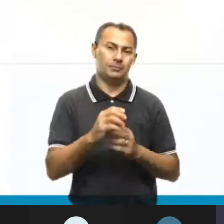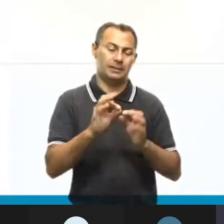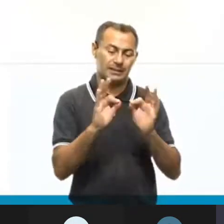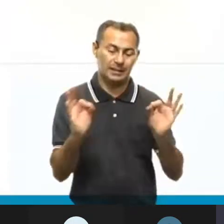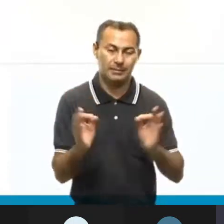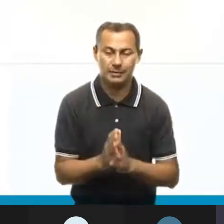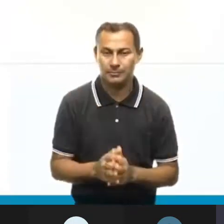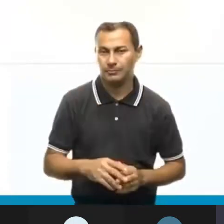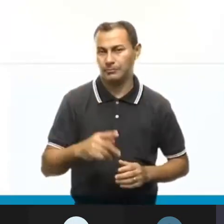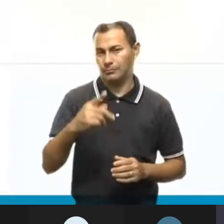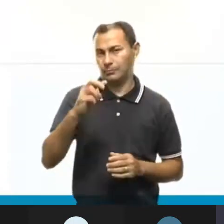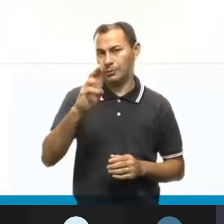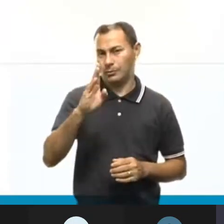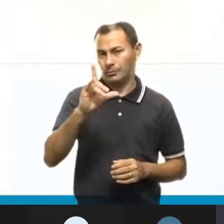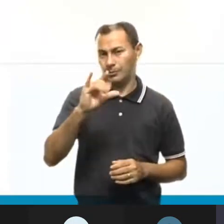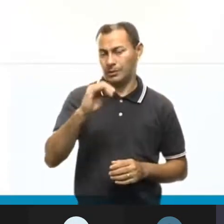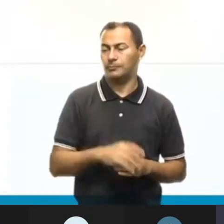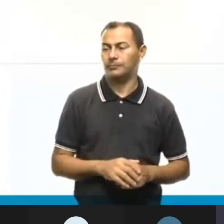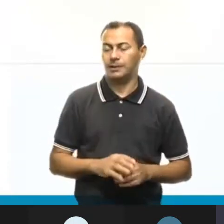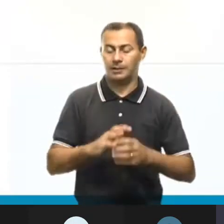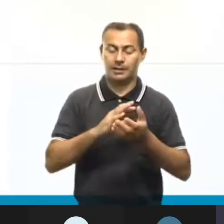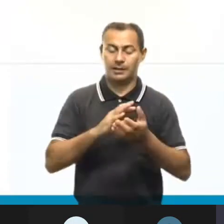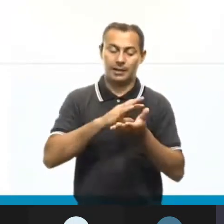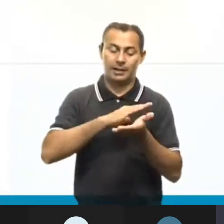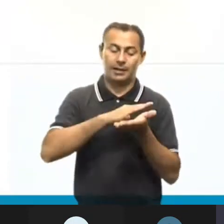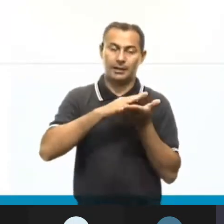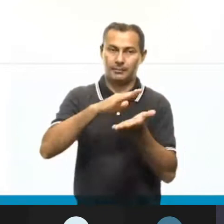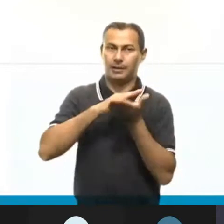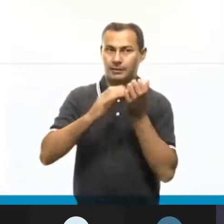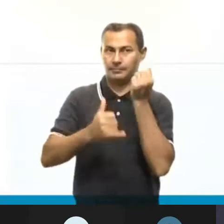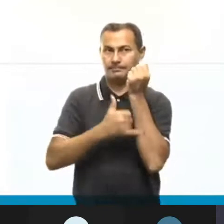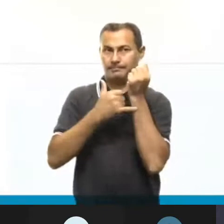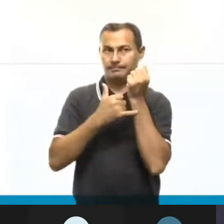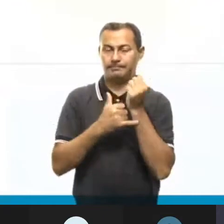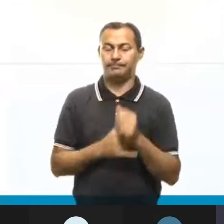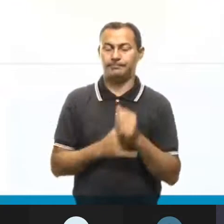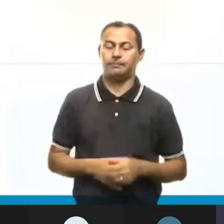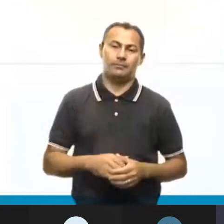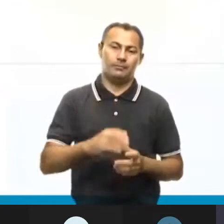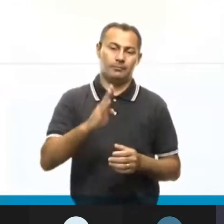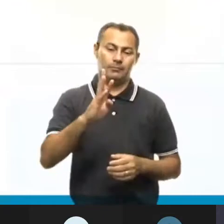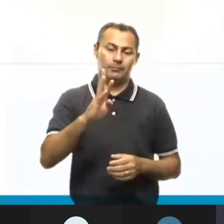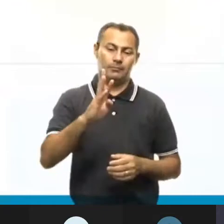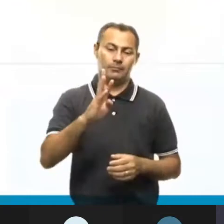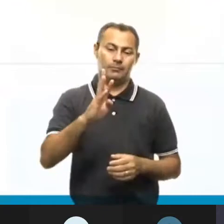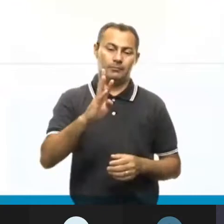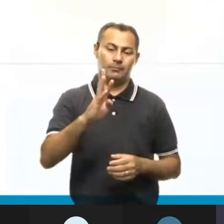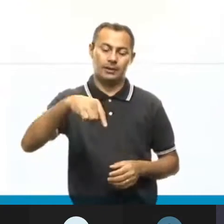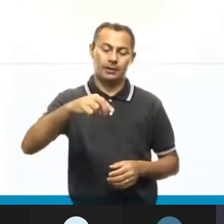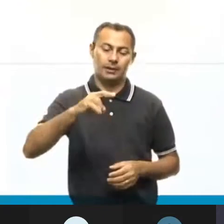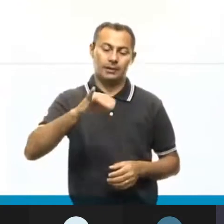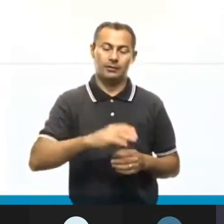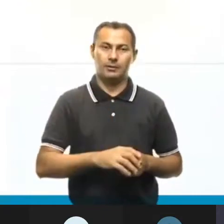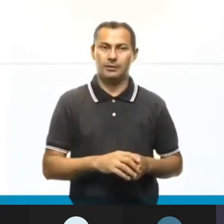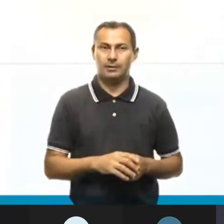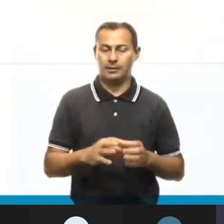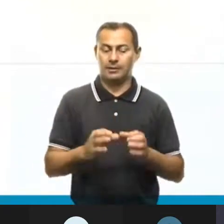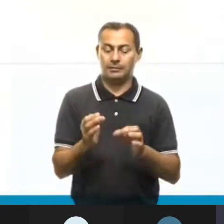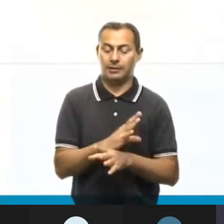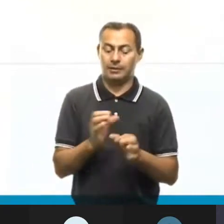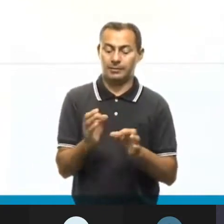tá? E tem esse músculo liso aqui, essa camada de músculo liso envolvendo a estrutura. O bronquíolo terminal, ele tem essa